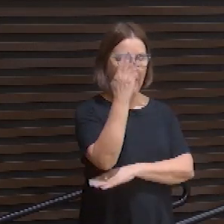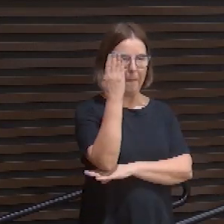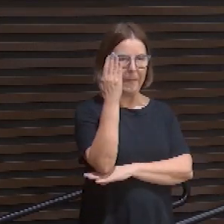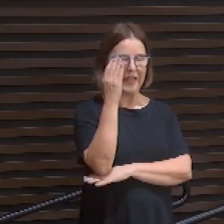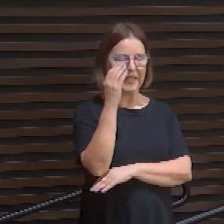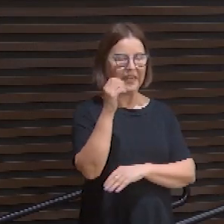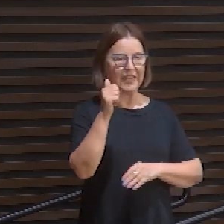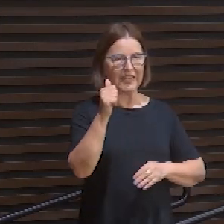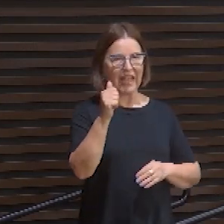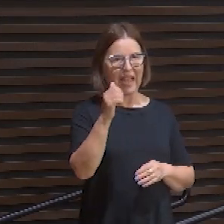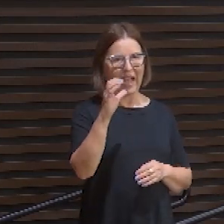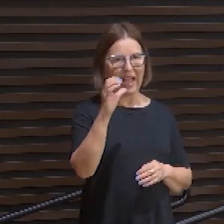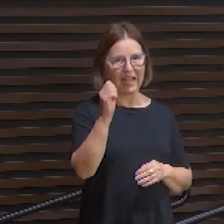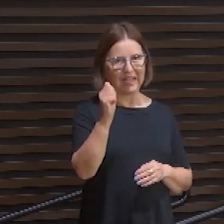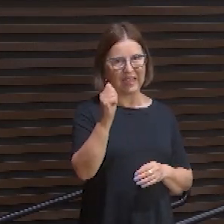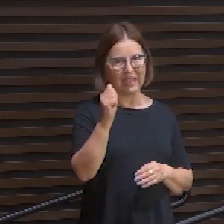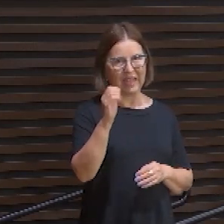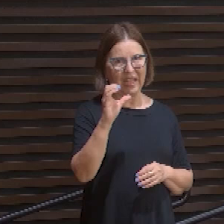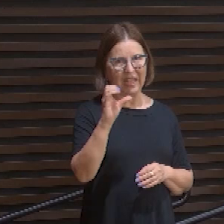acácia.